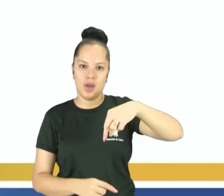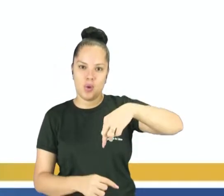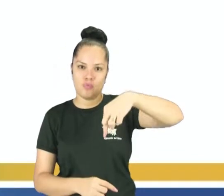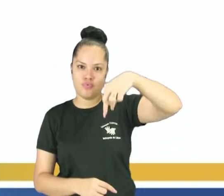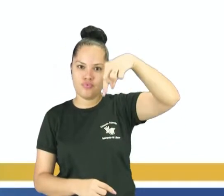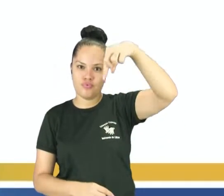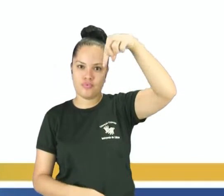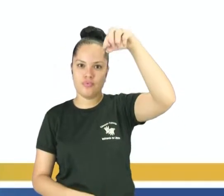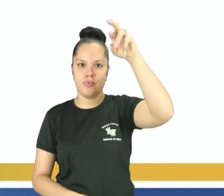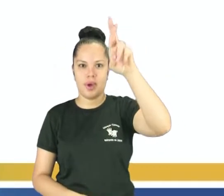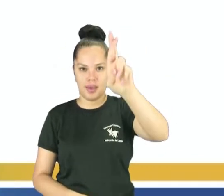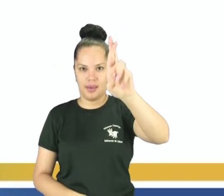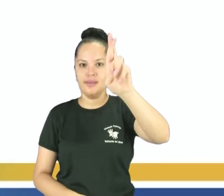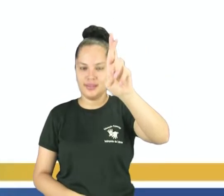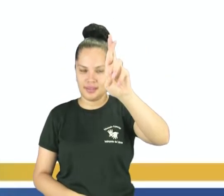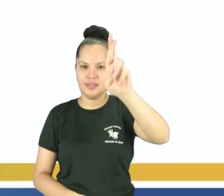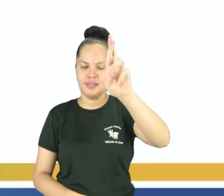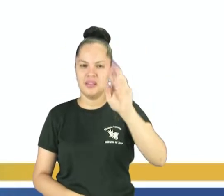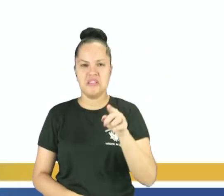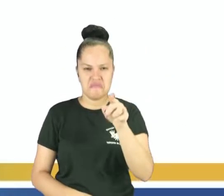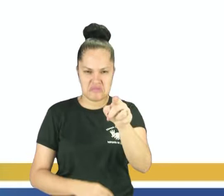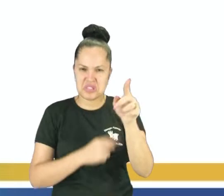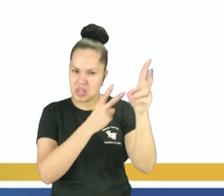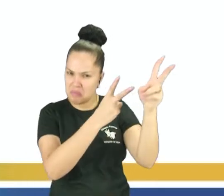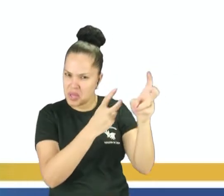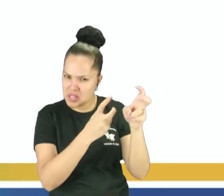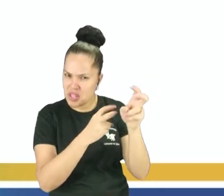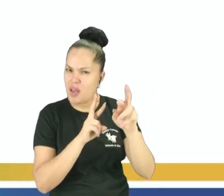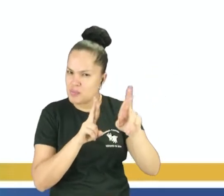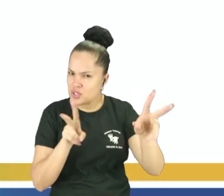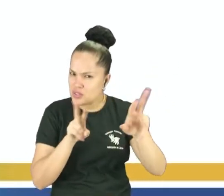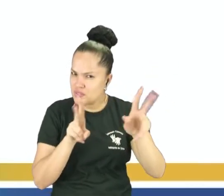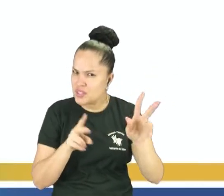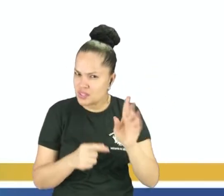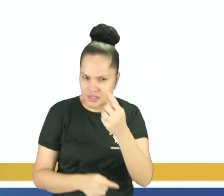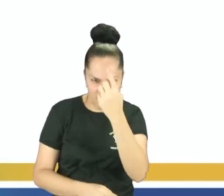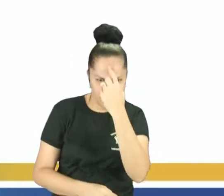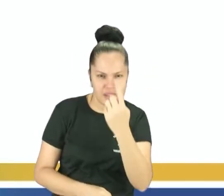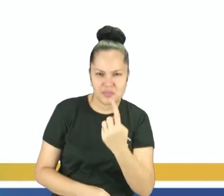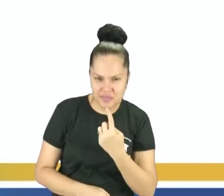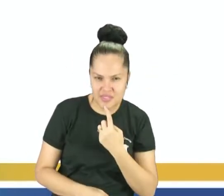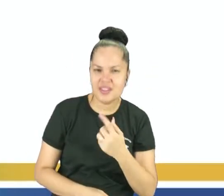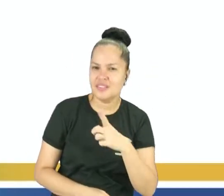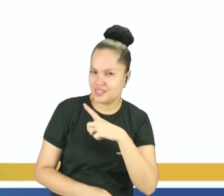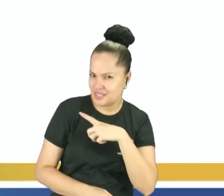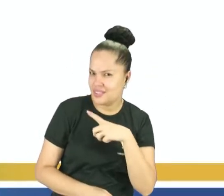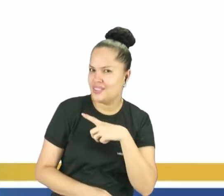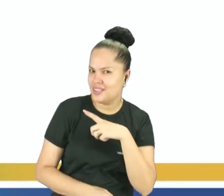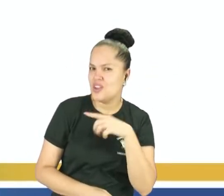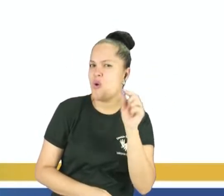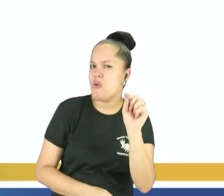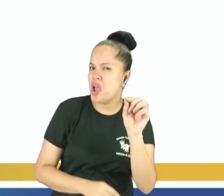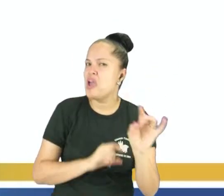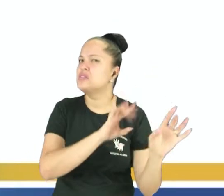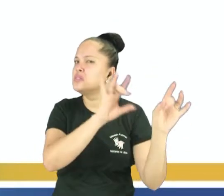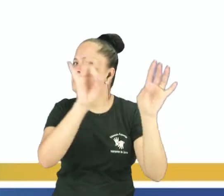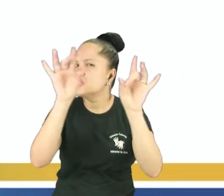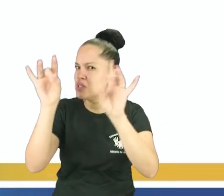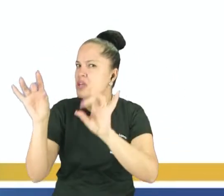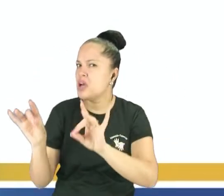no meio dividindo elas. Você consegue perceber algo diferente nessa imagem? Será que não tem alguma coisa especial nela? Algo